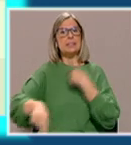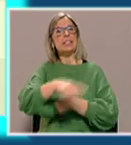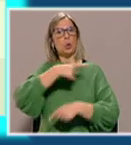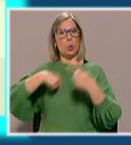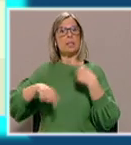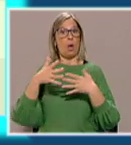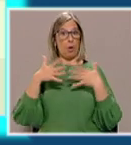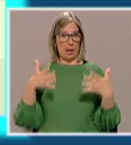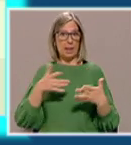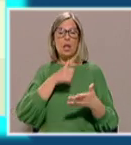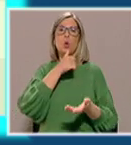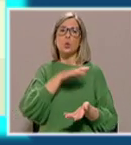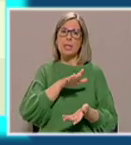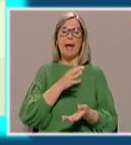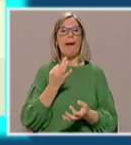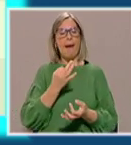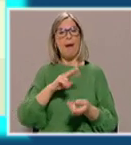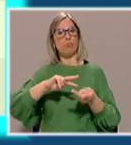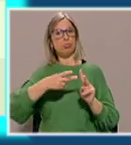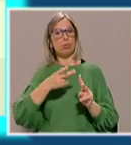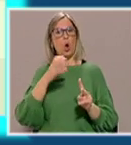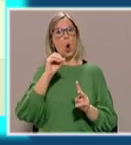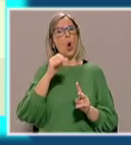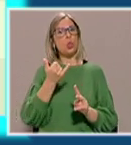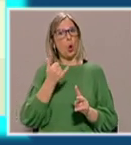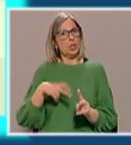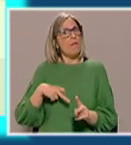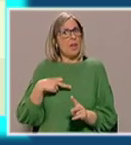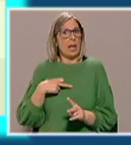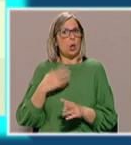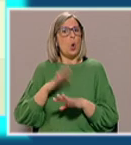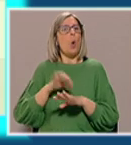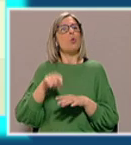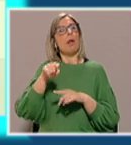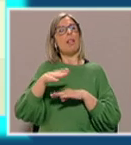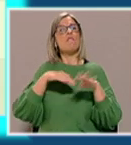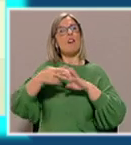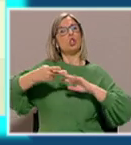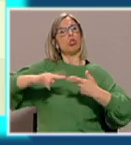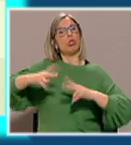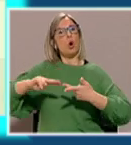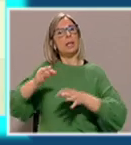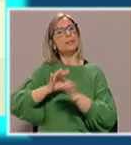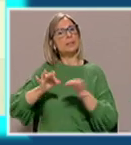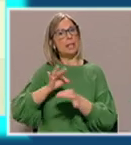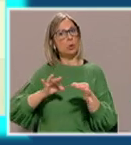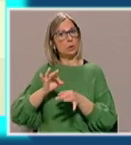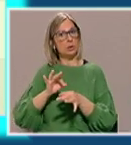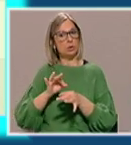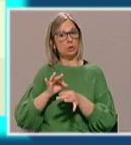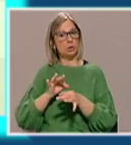oxigênio, pois ocorre a hematose pulmonar. Será que ocorre esta situação na circulação sistémica? Oi.